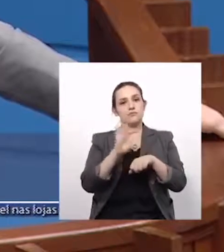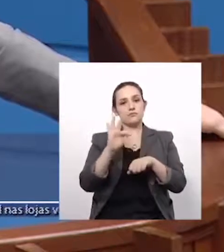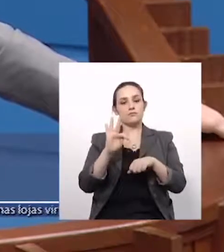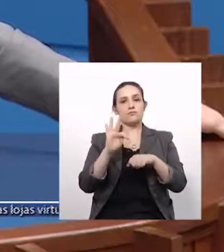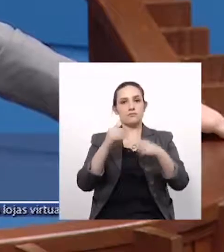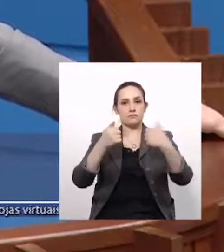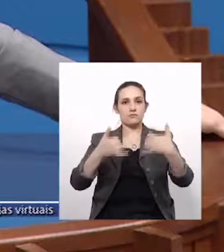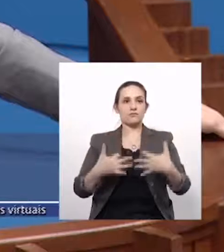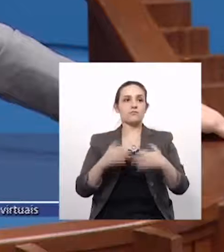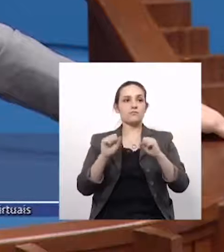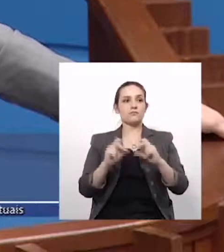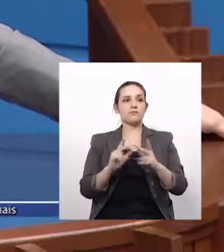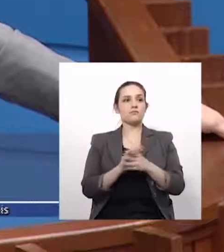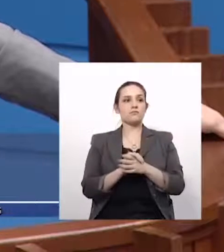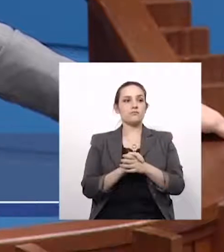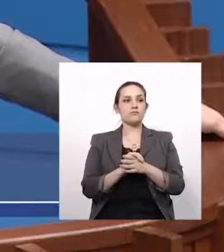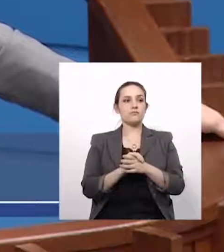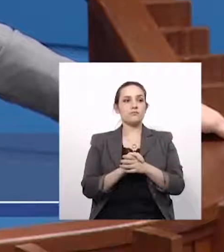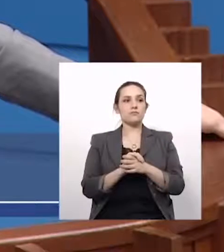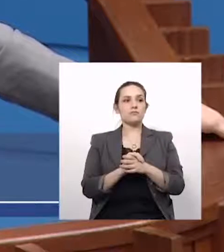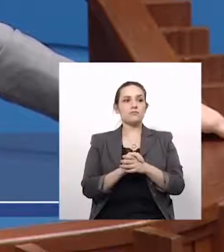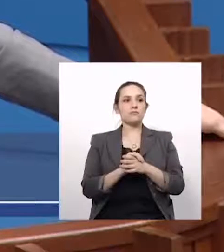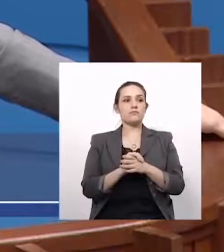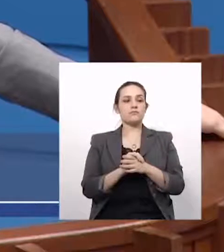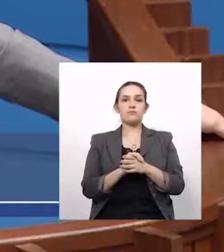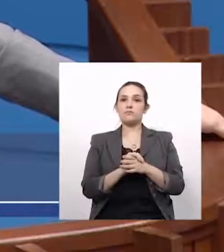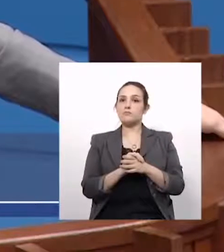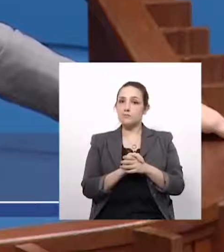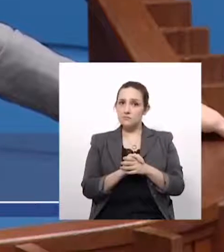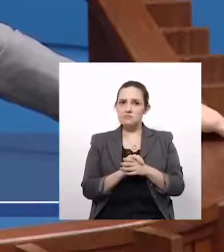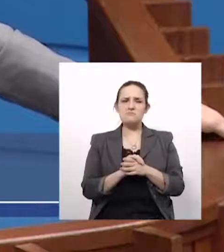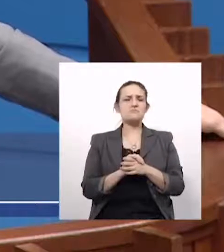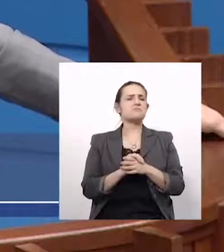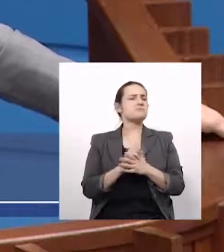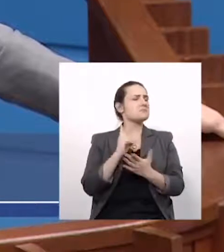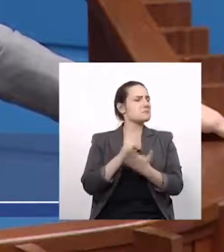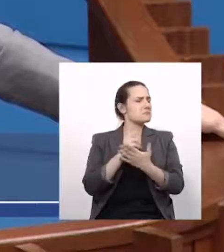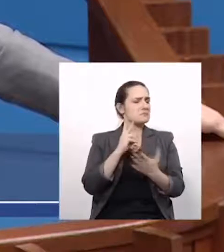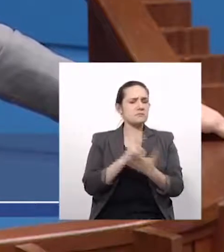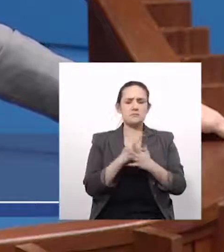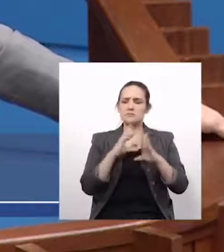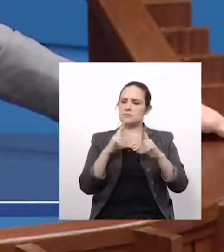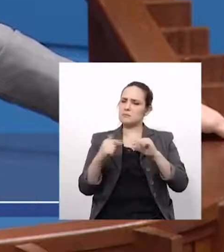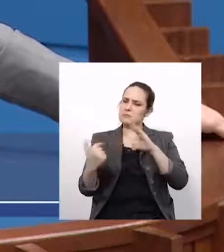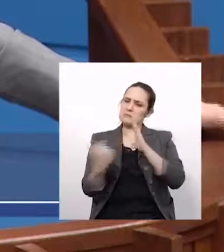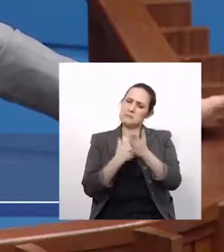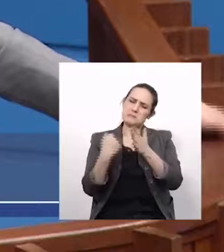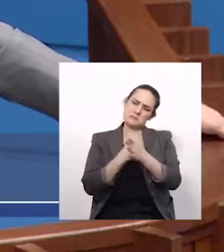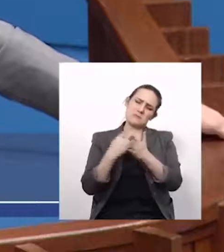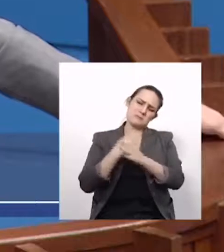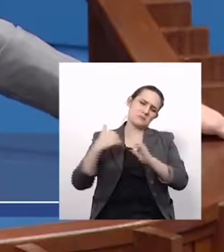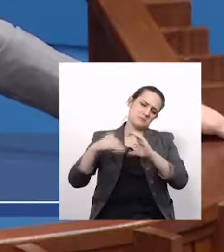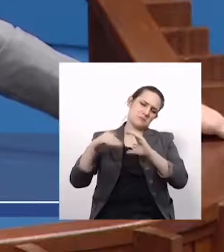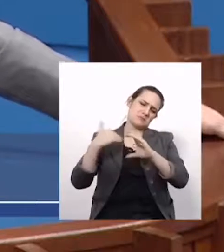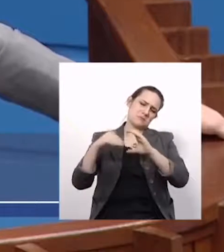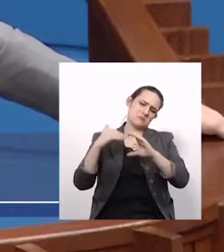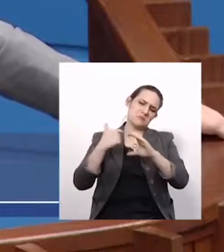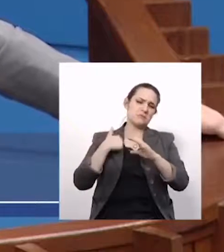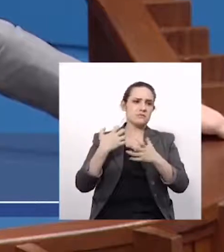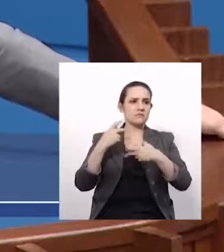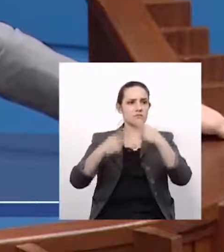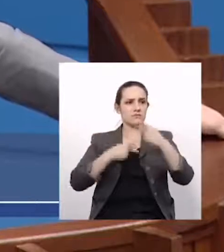esta Casa e os parlamentares individualmente passou a ser torpedeado acerca desse assunto. E eu gostaria de